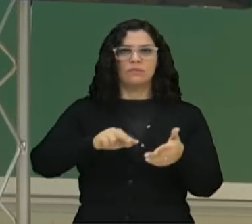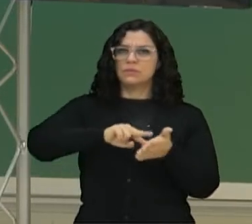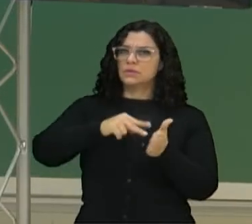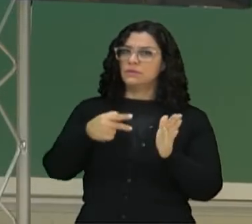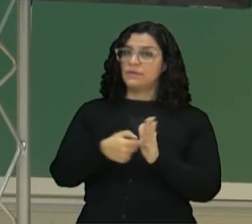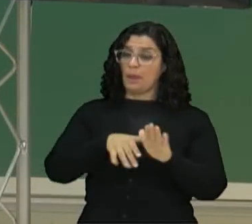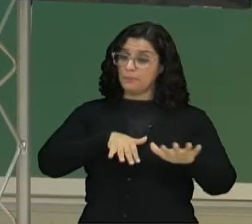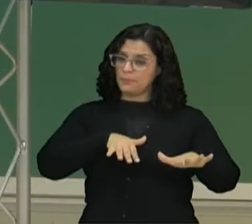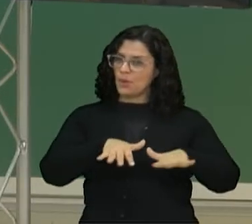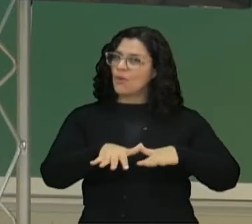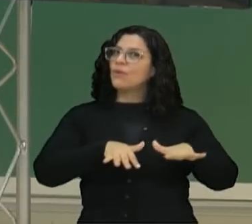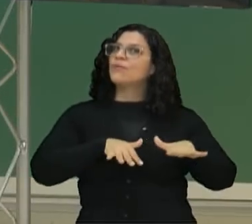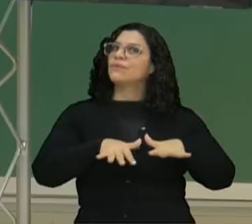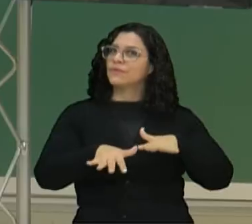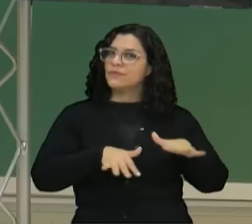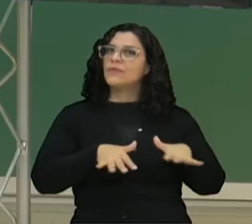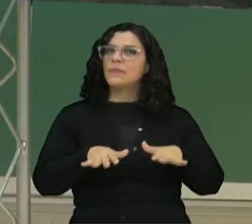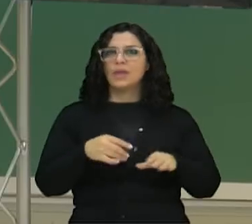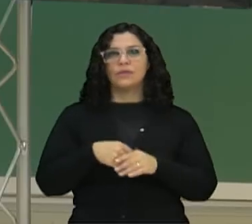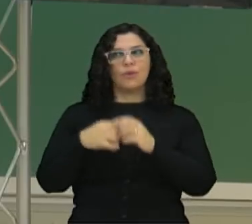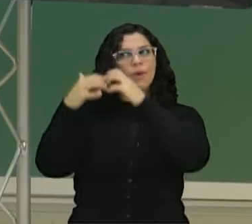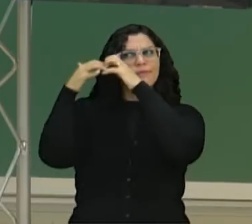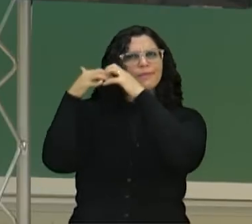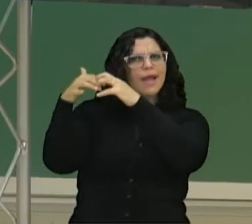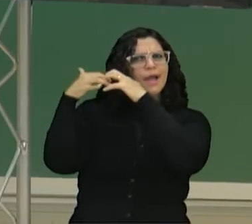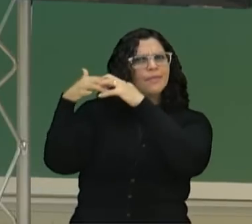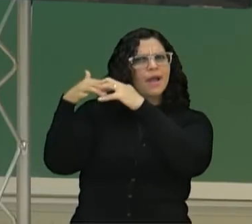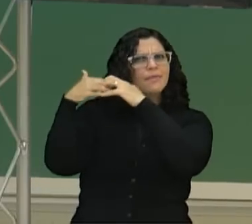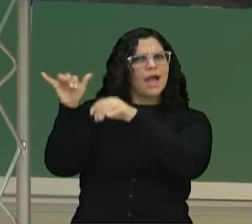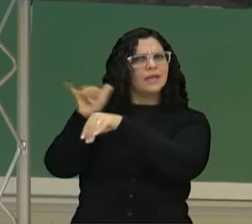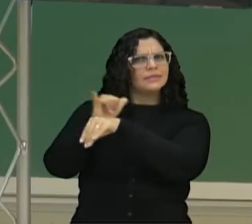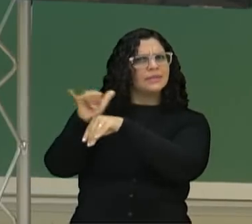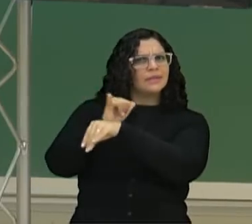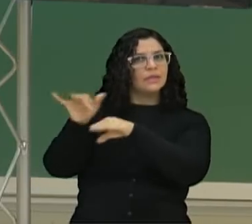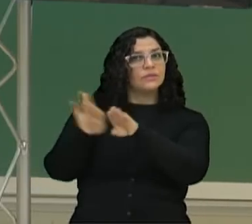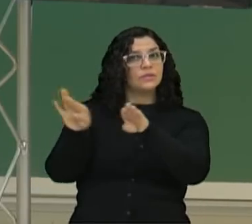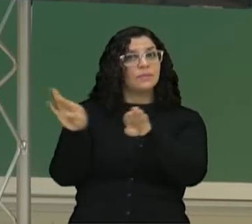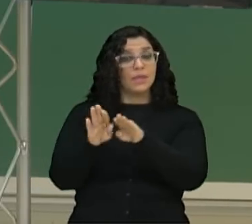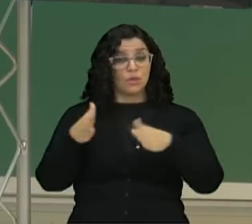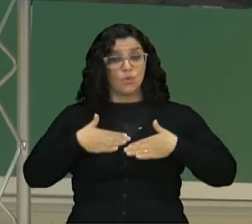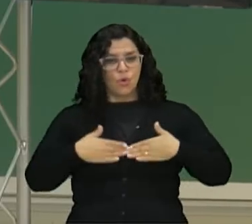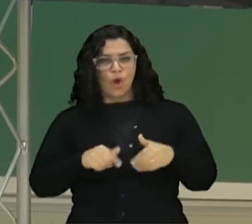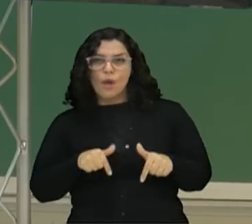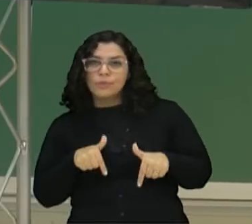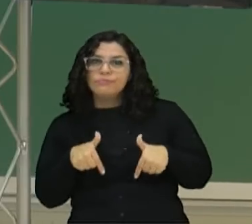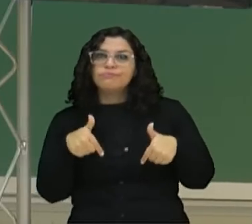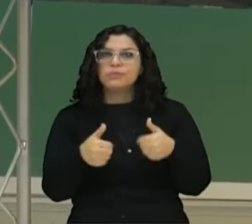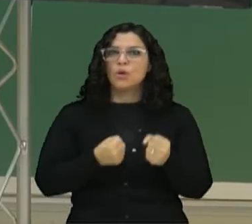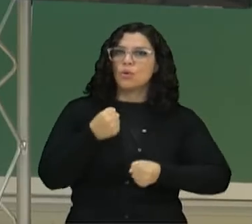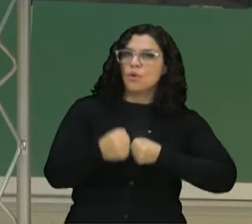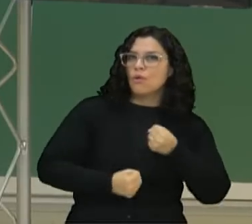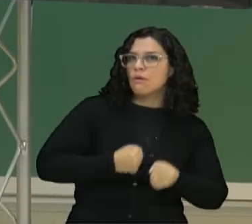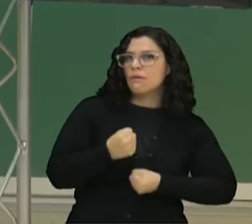existe movimento, existe ação mental, pensar as estratégias, existe ação física,